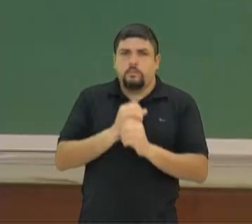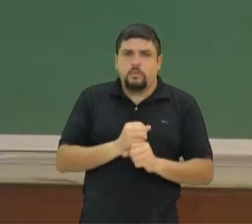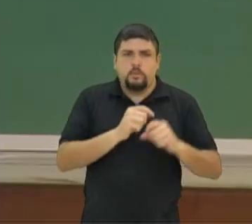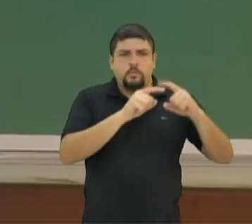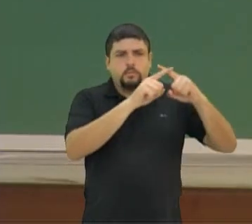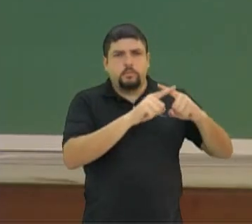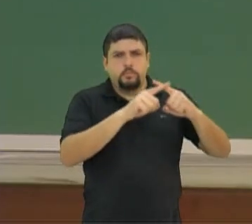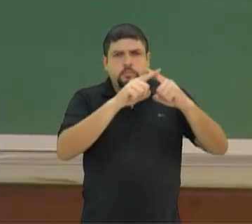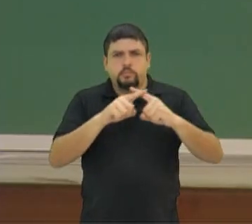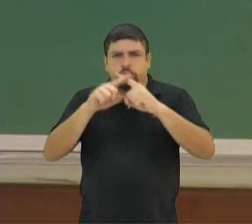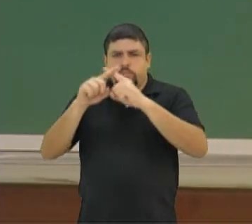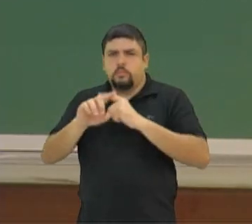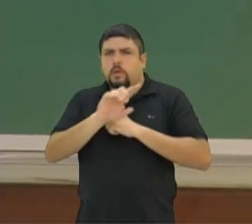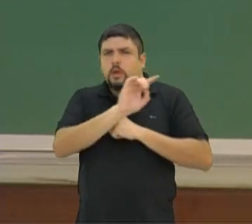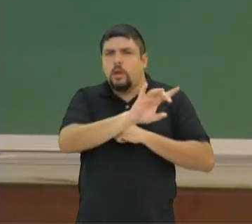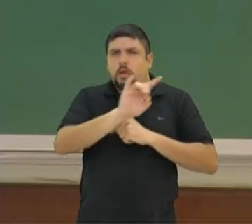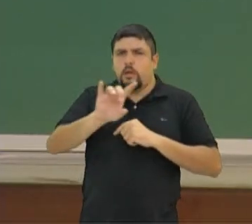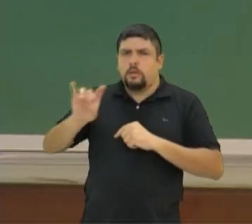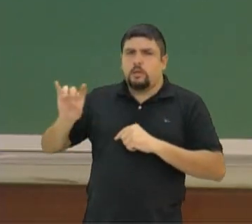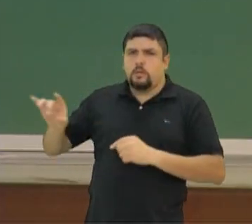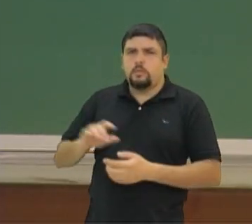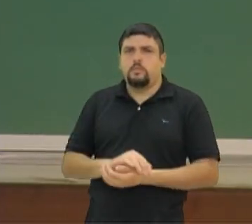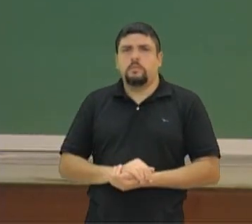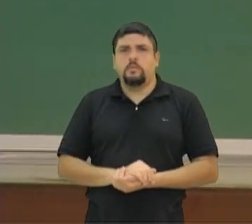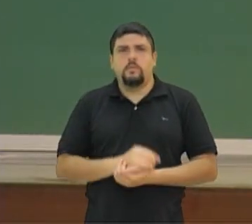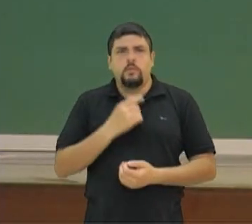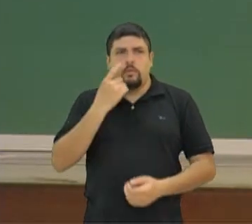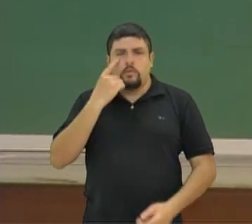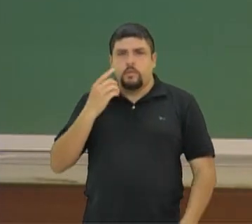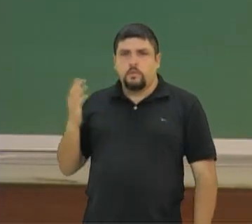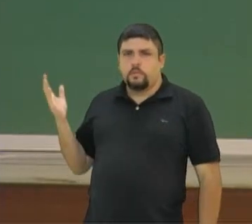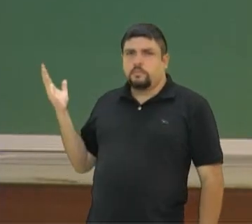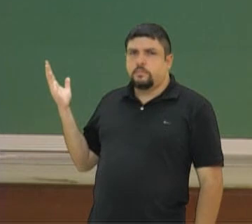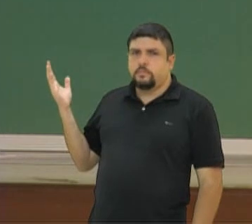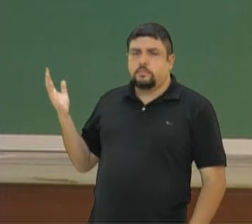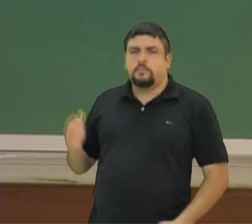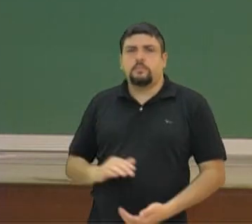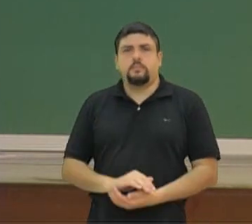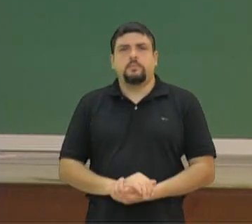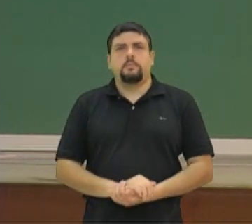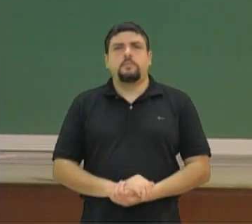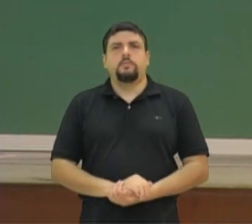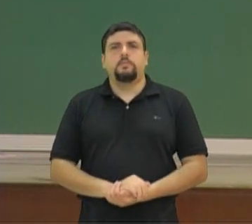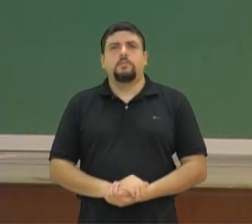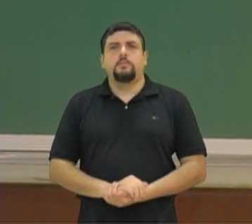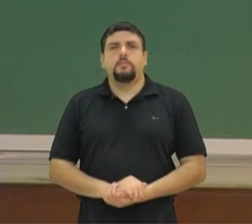pares. Primeiro multiplique x mais 2 por x menos 2. Use, né,